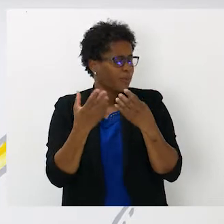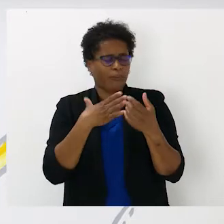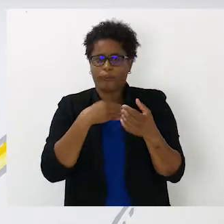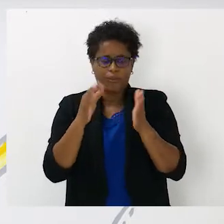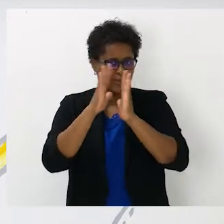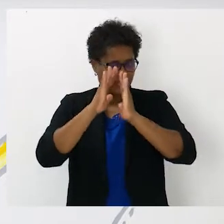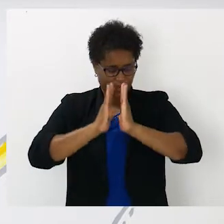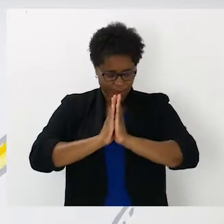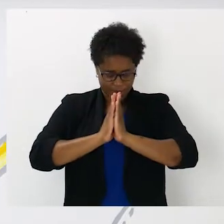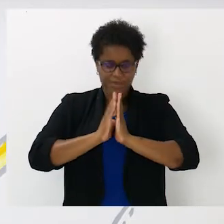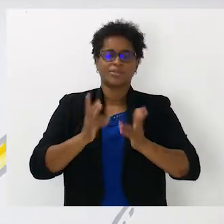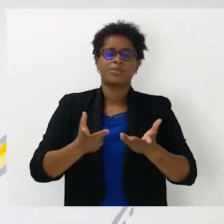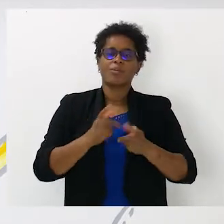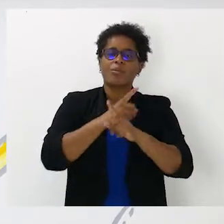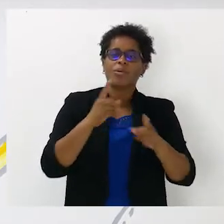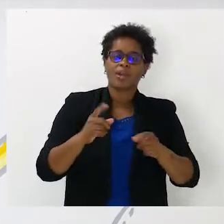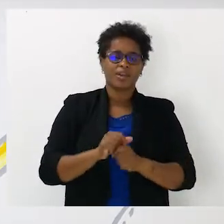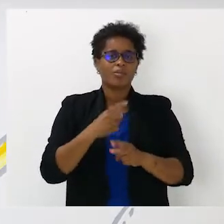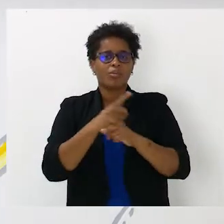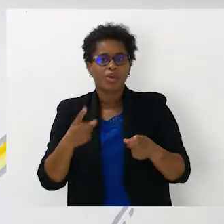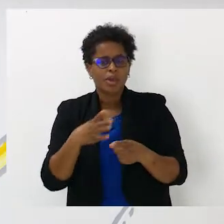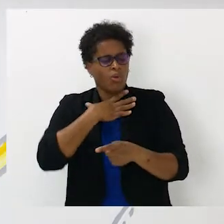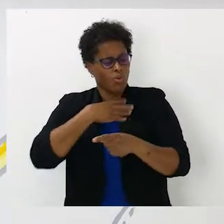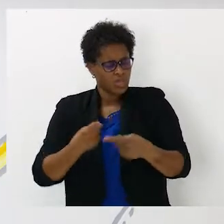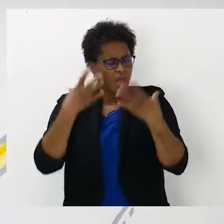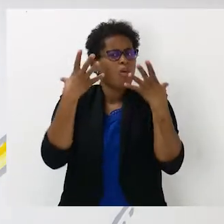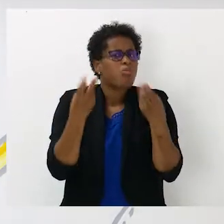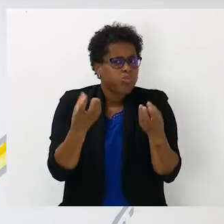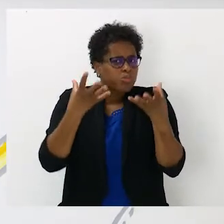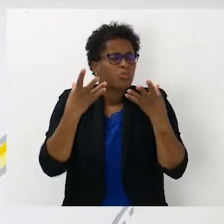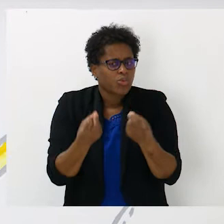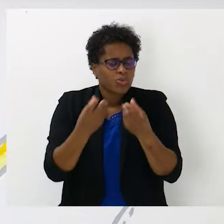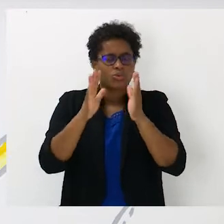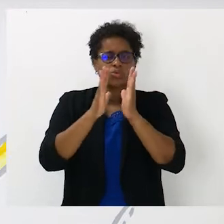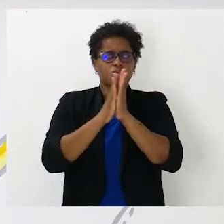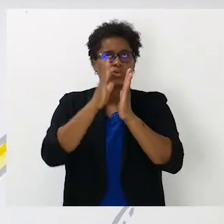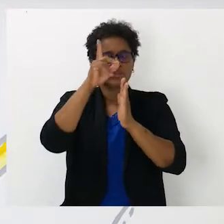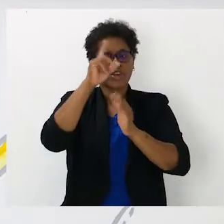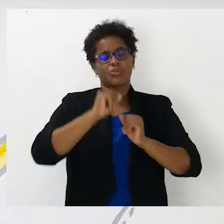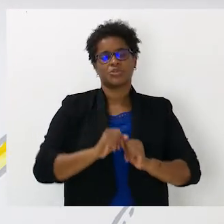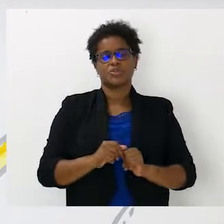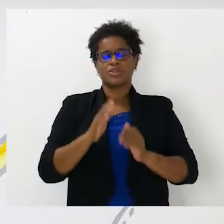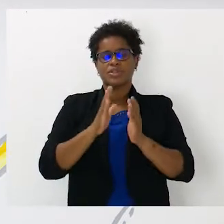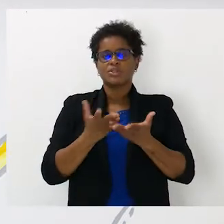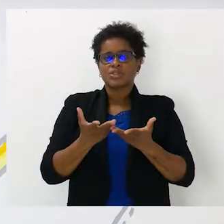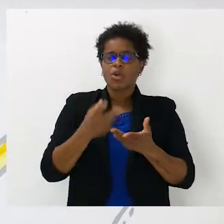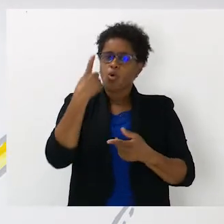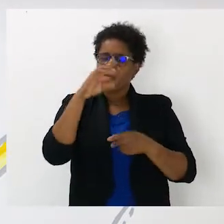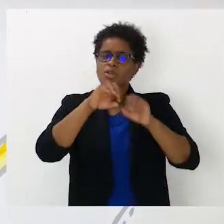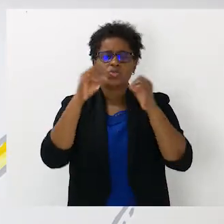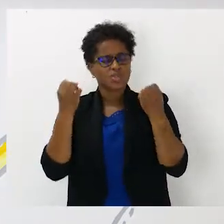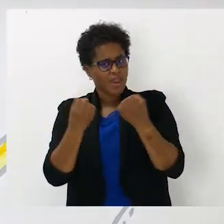religiosos, porque adoravam vários deuses. Uma sociedade ou um povo